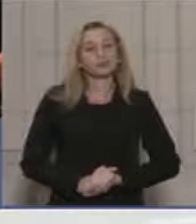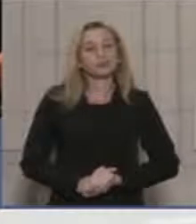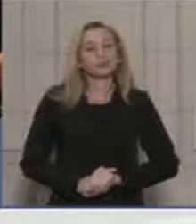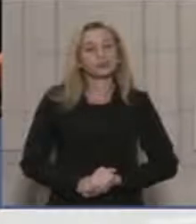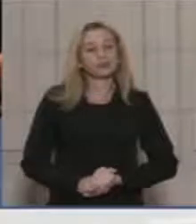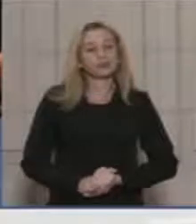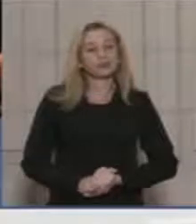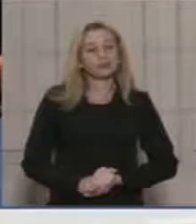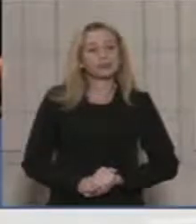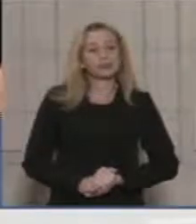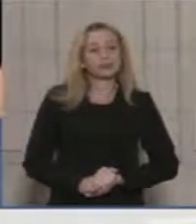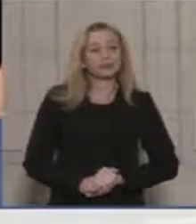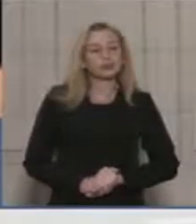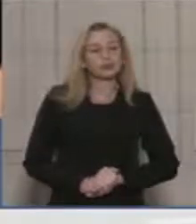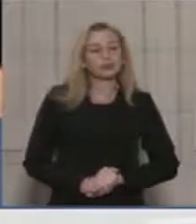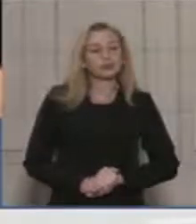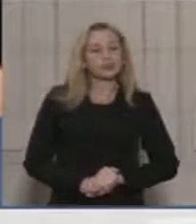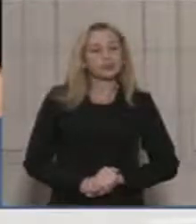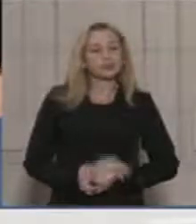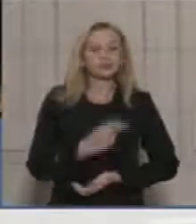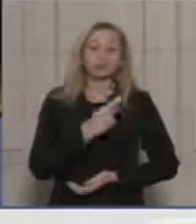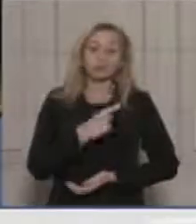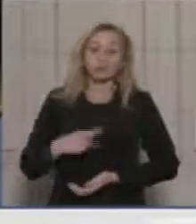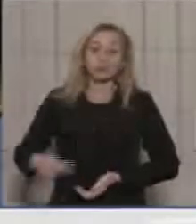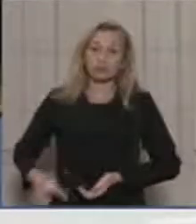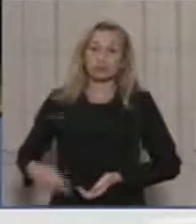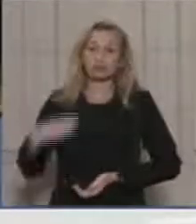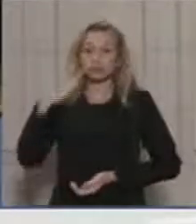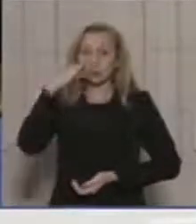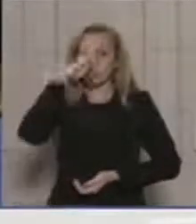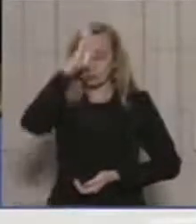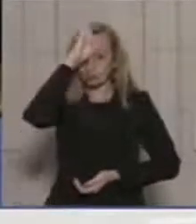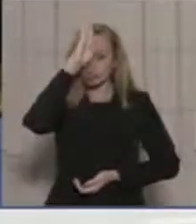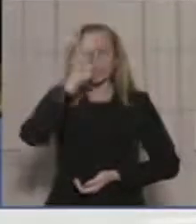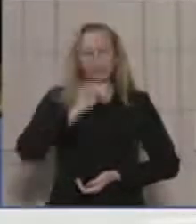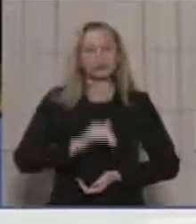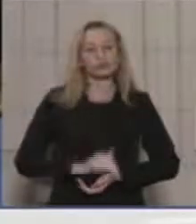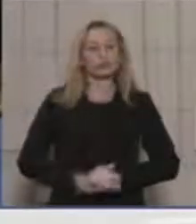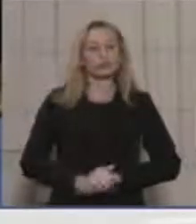que o presidente Bolsonaro